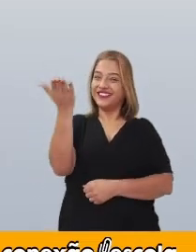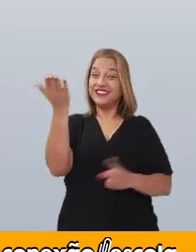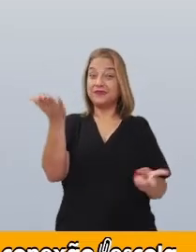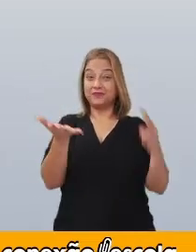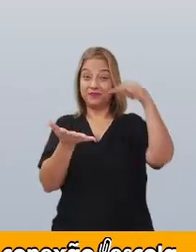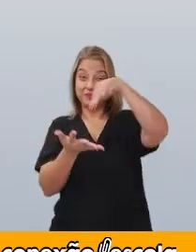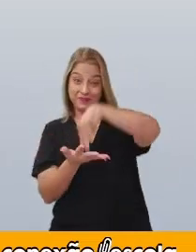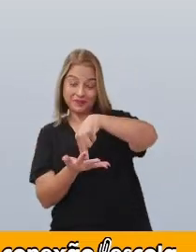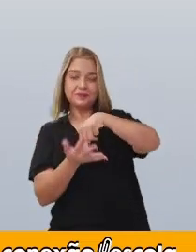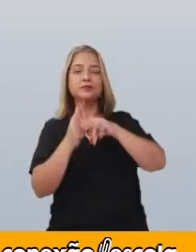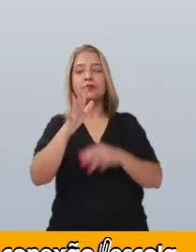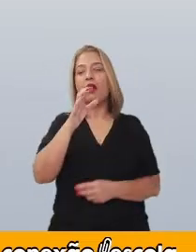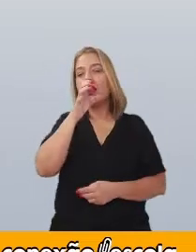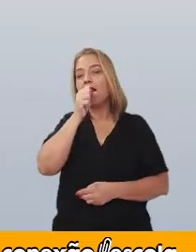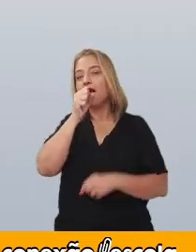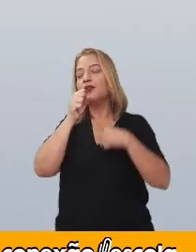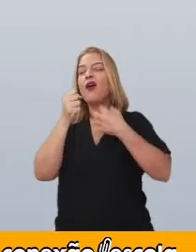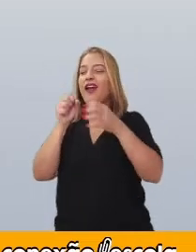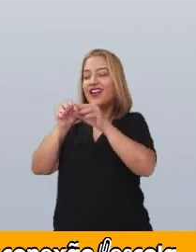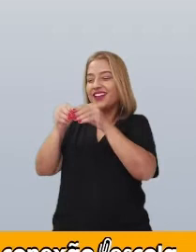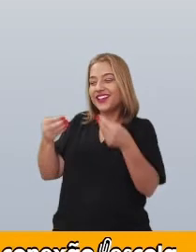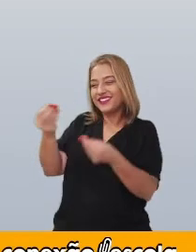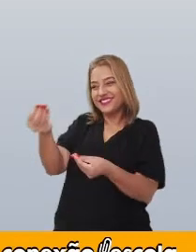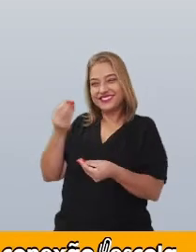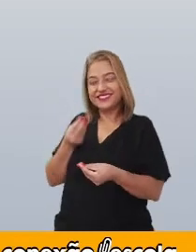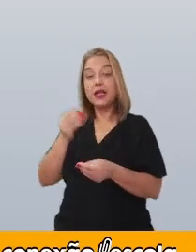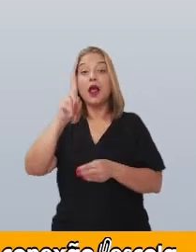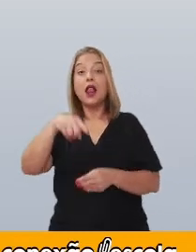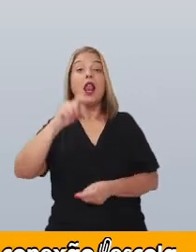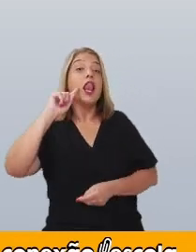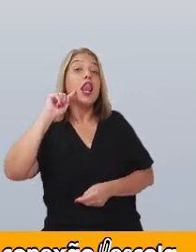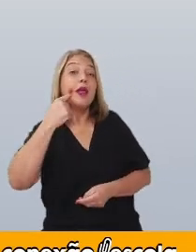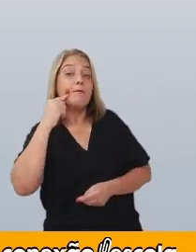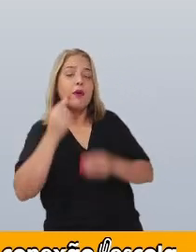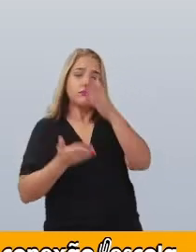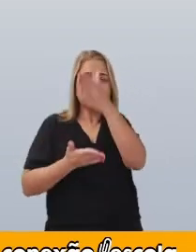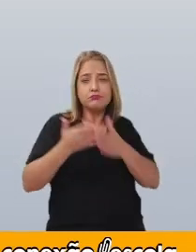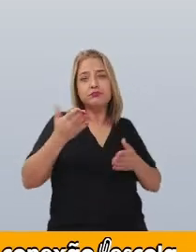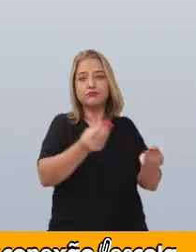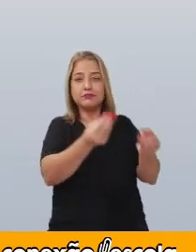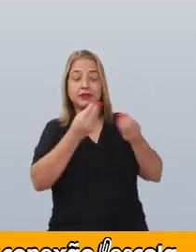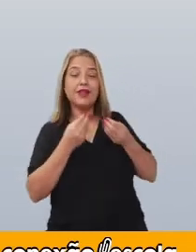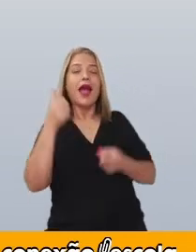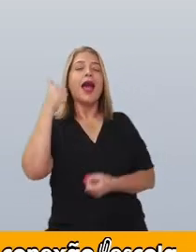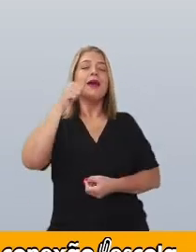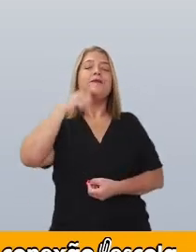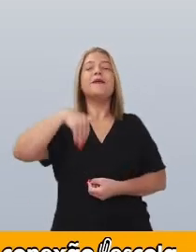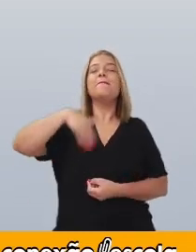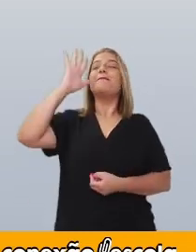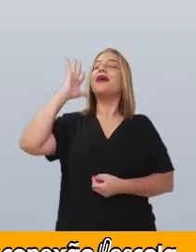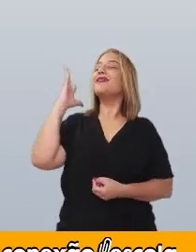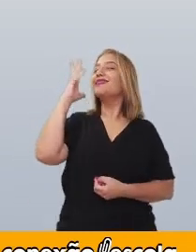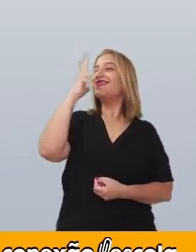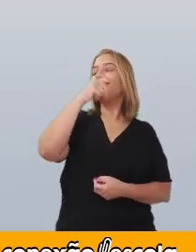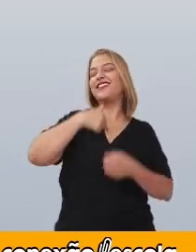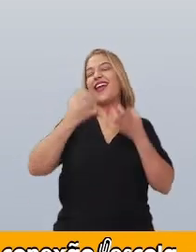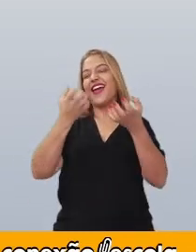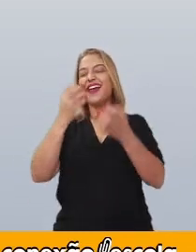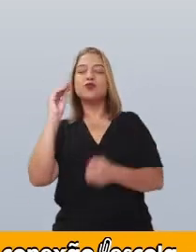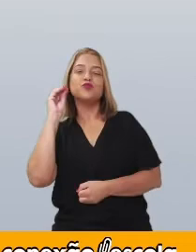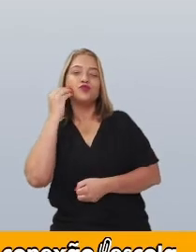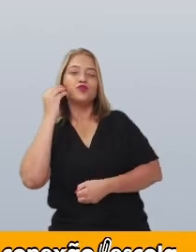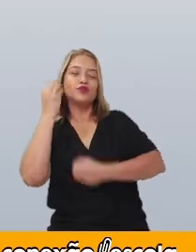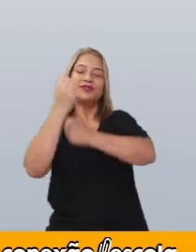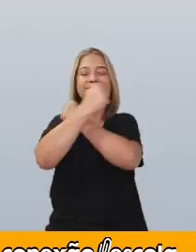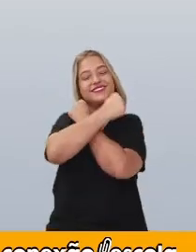laranja quer um gomo, do limão quer um pedaço. A menina mais bonita quer um beijo e